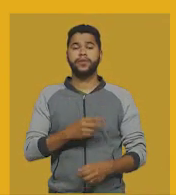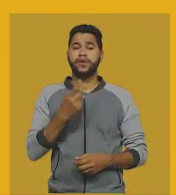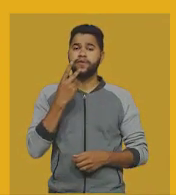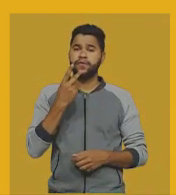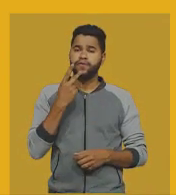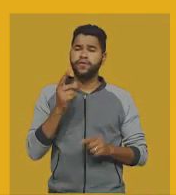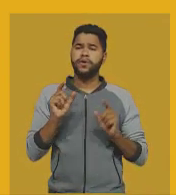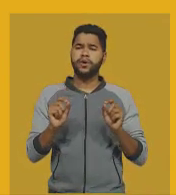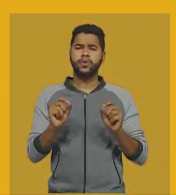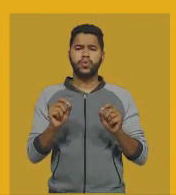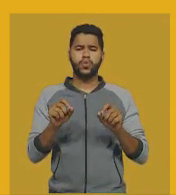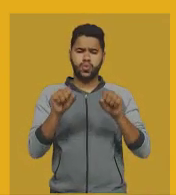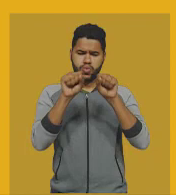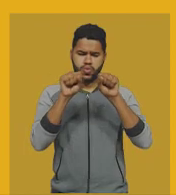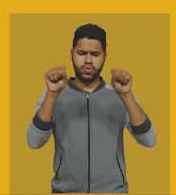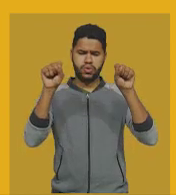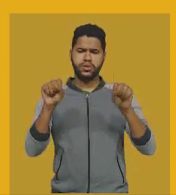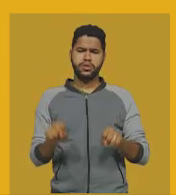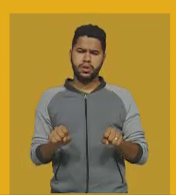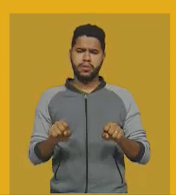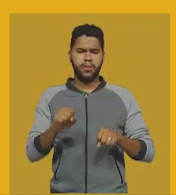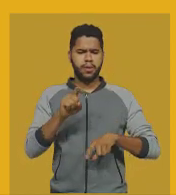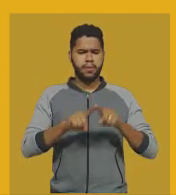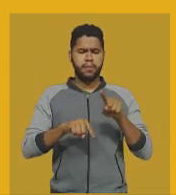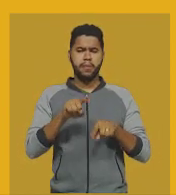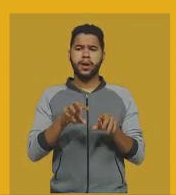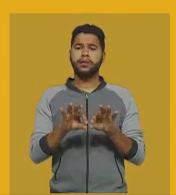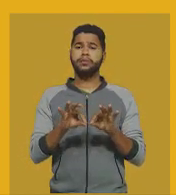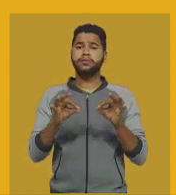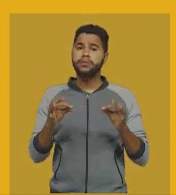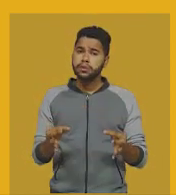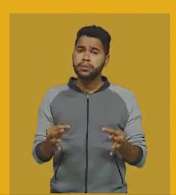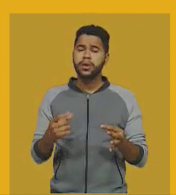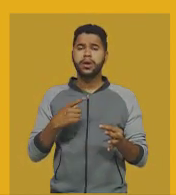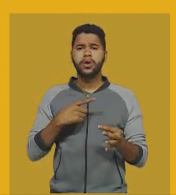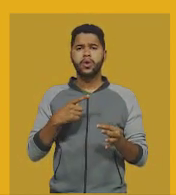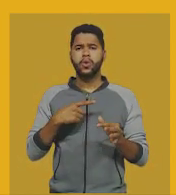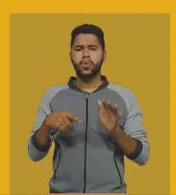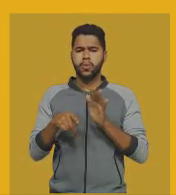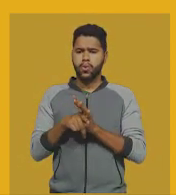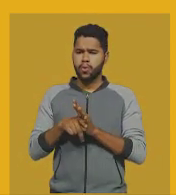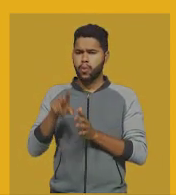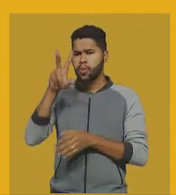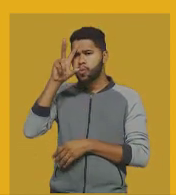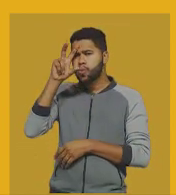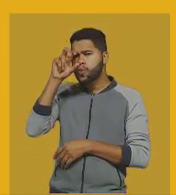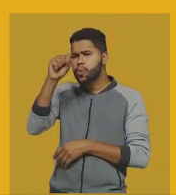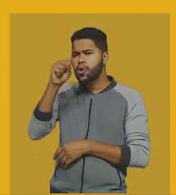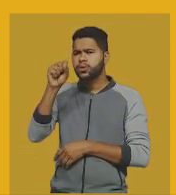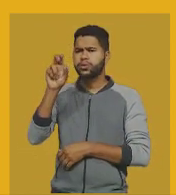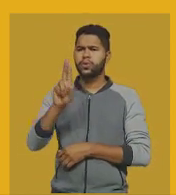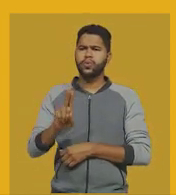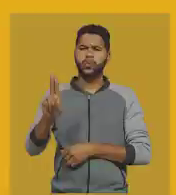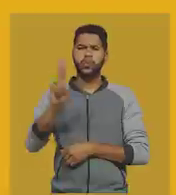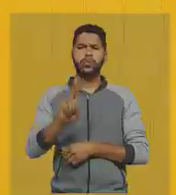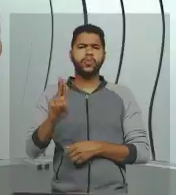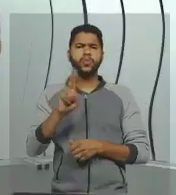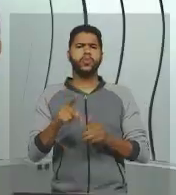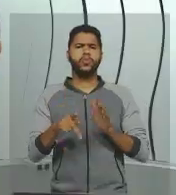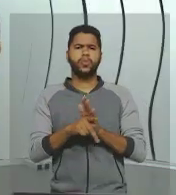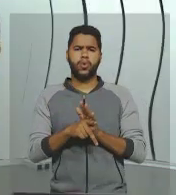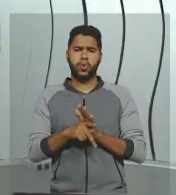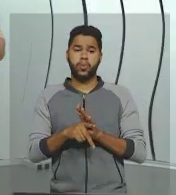de um sistema, que a gente chama de máquina simples, aonde eu vou aplicar uma força sobre um